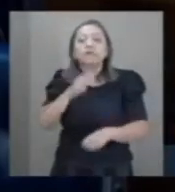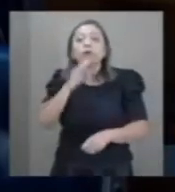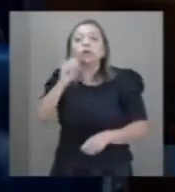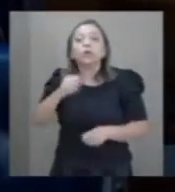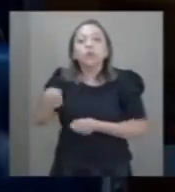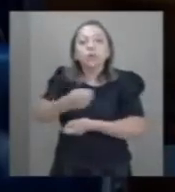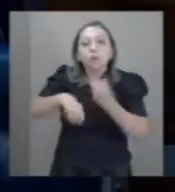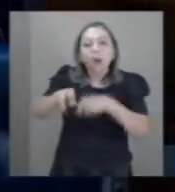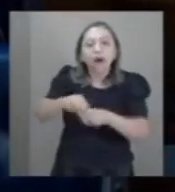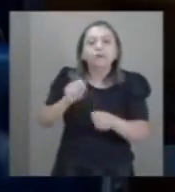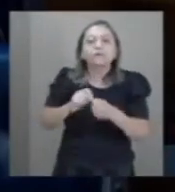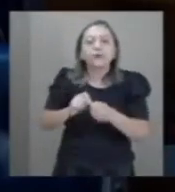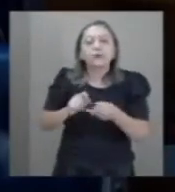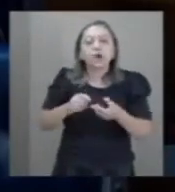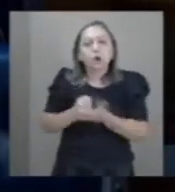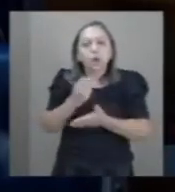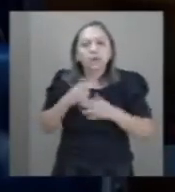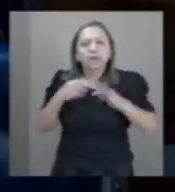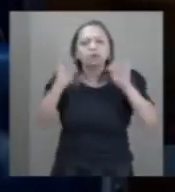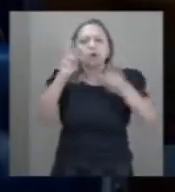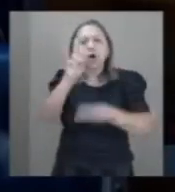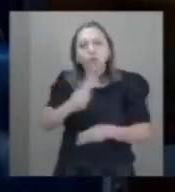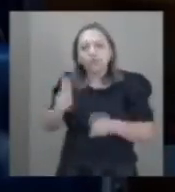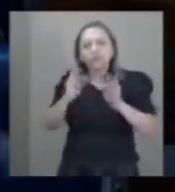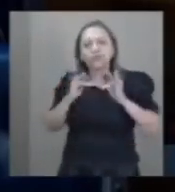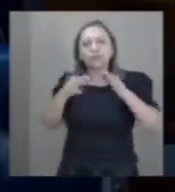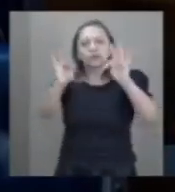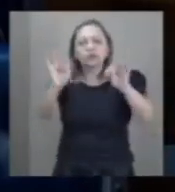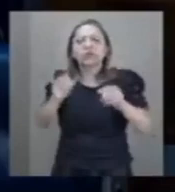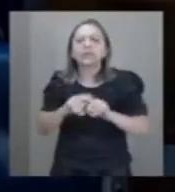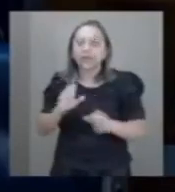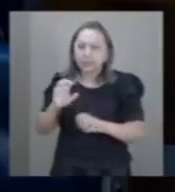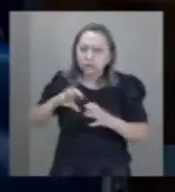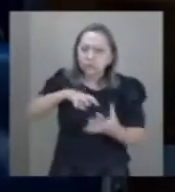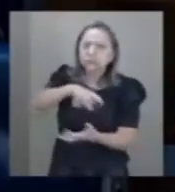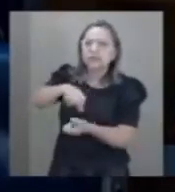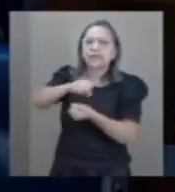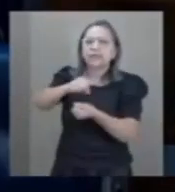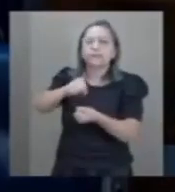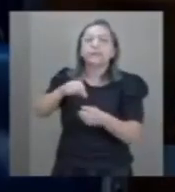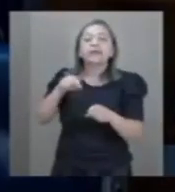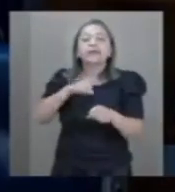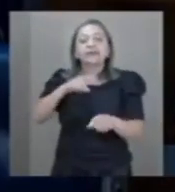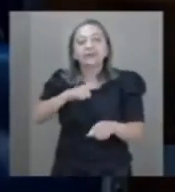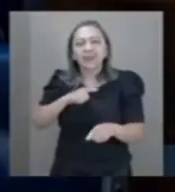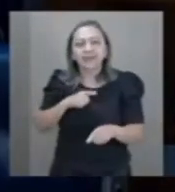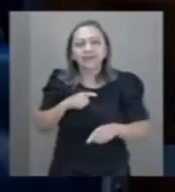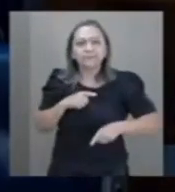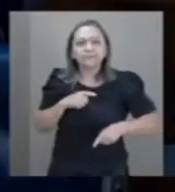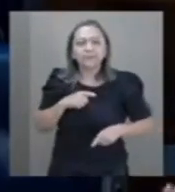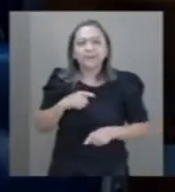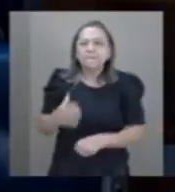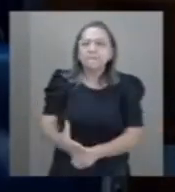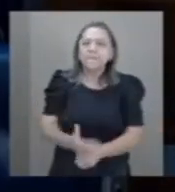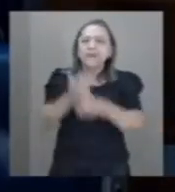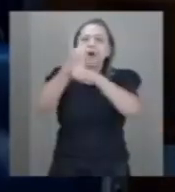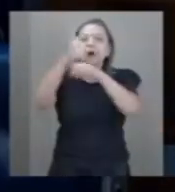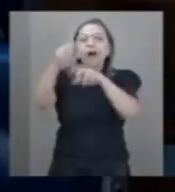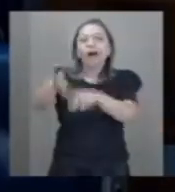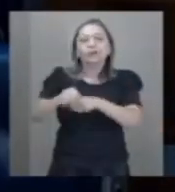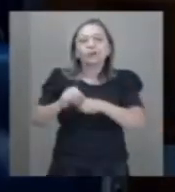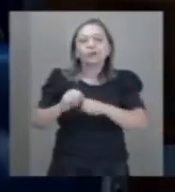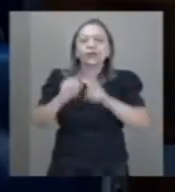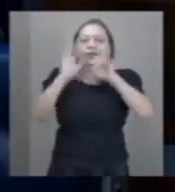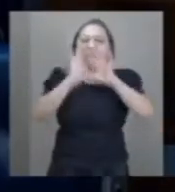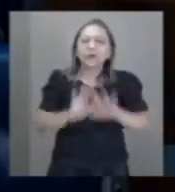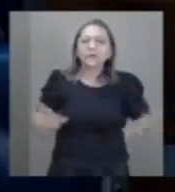agro que compra tecnologia, que usa tecnologia, que é sustentável, que tem a melhor agricultura tropical